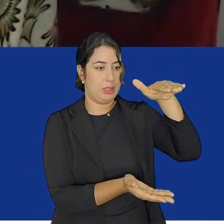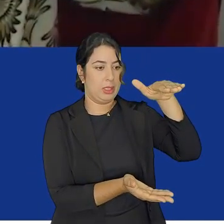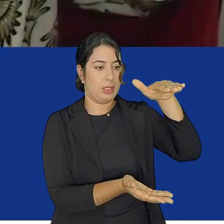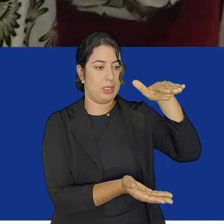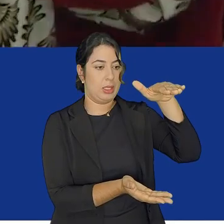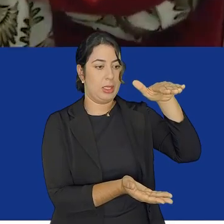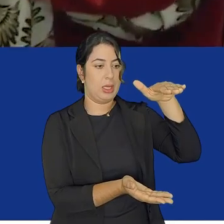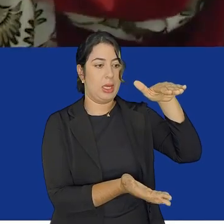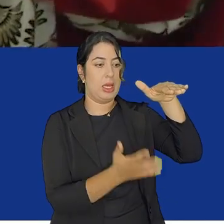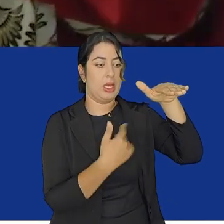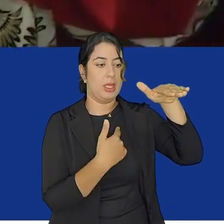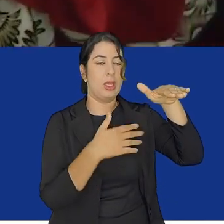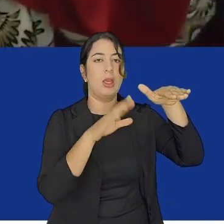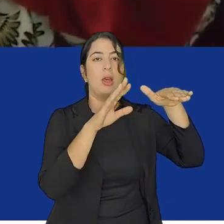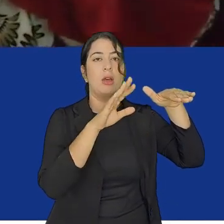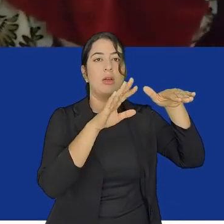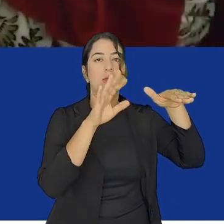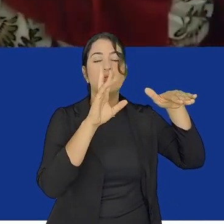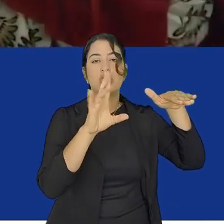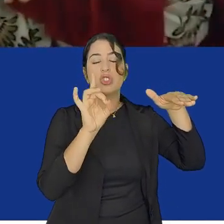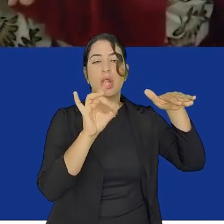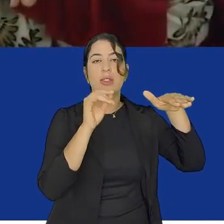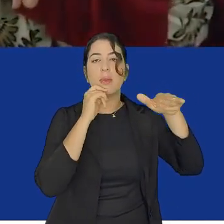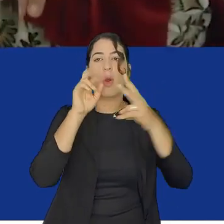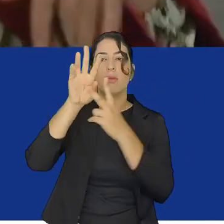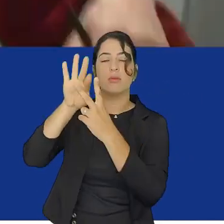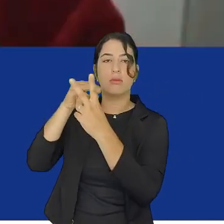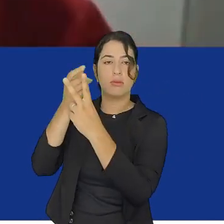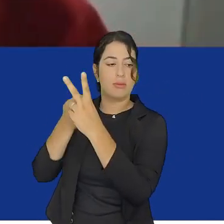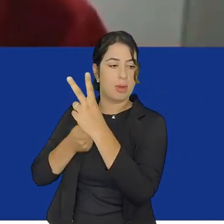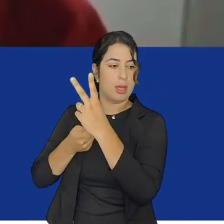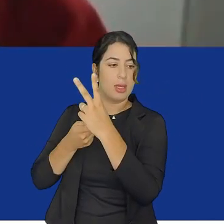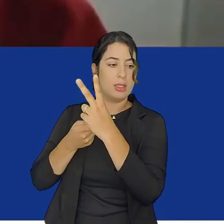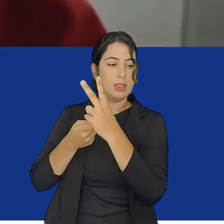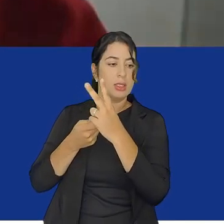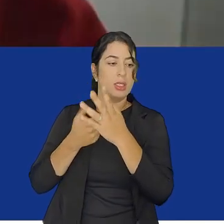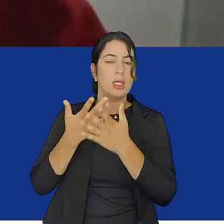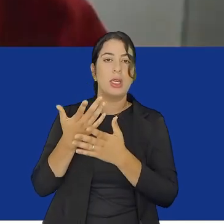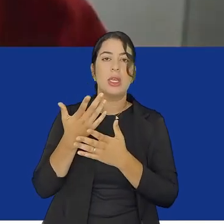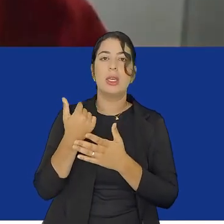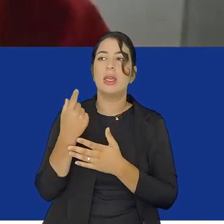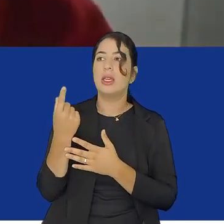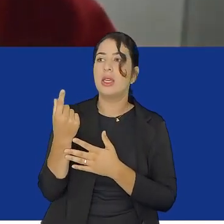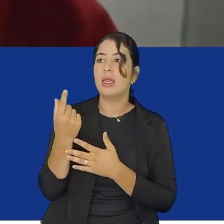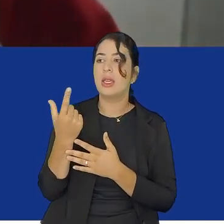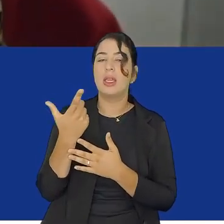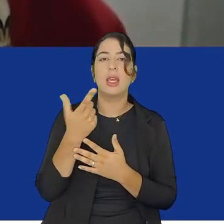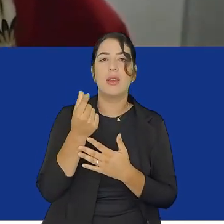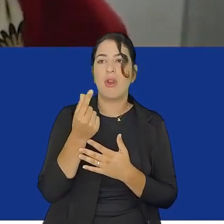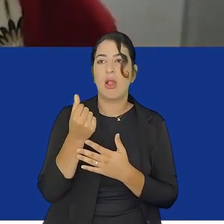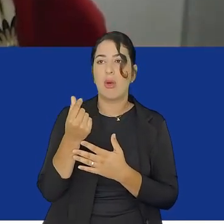para eu mudar o número do processo, o nome das partes e valor. Vai sair tudo errado. Eu tenho transtorno do déficit